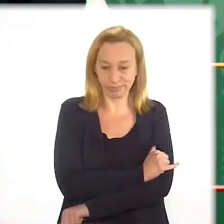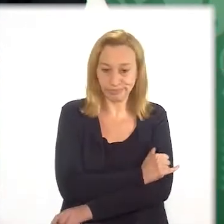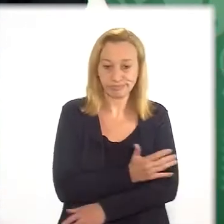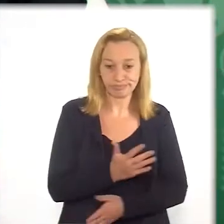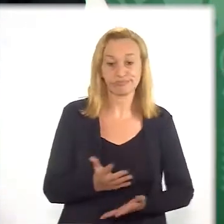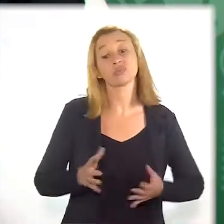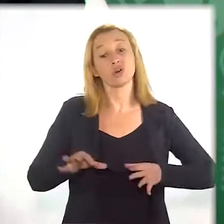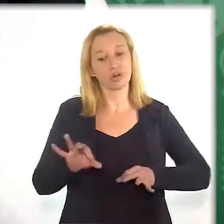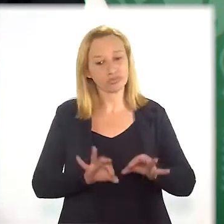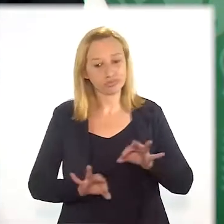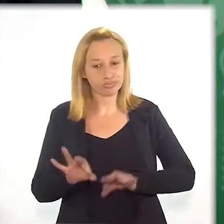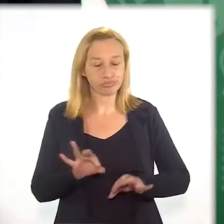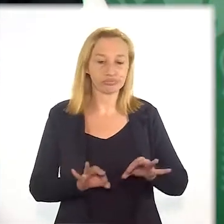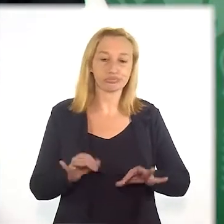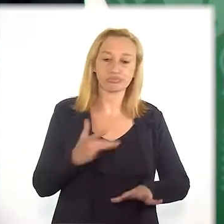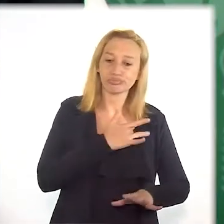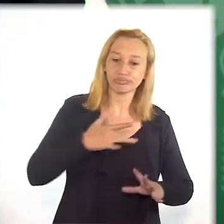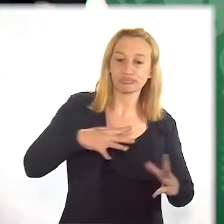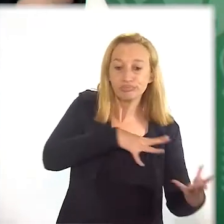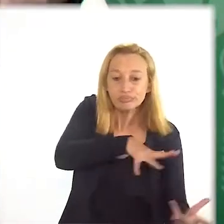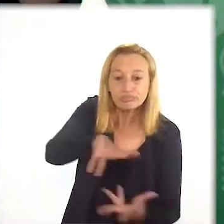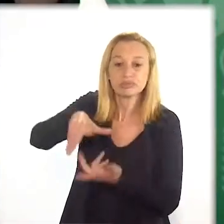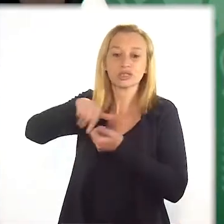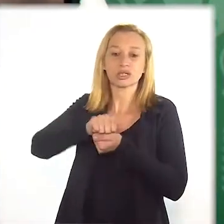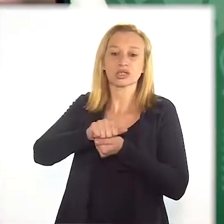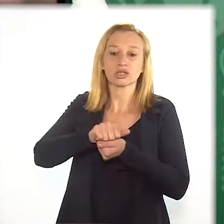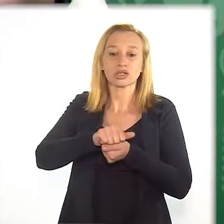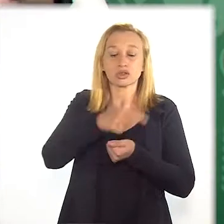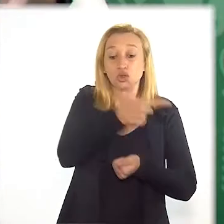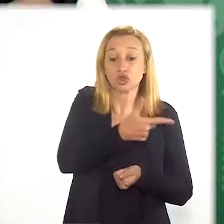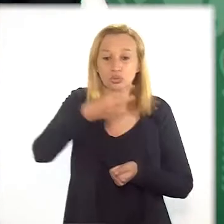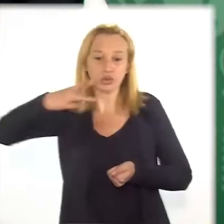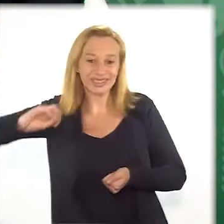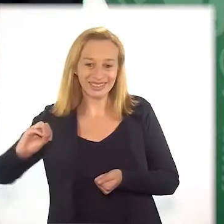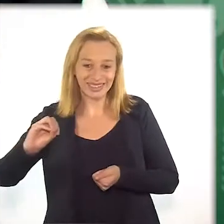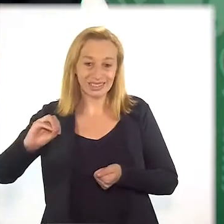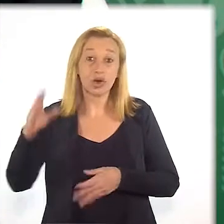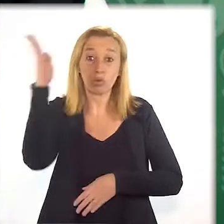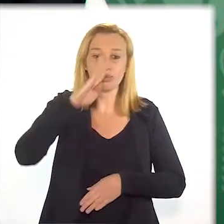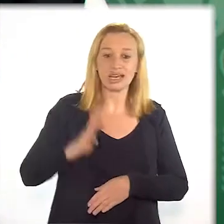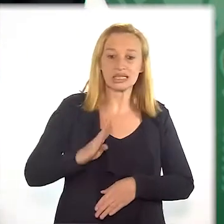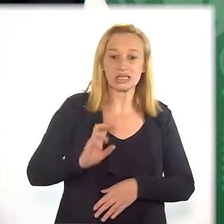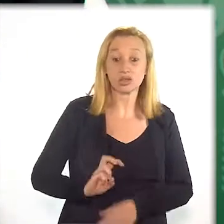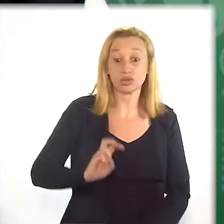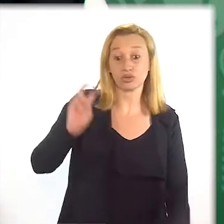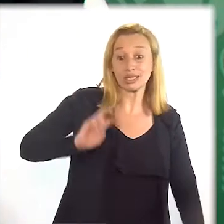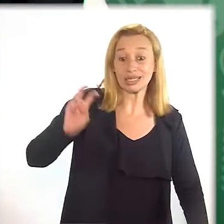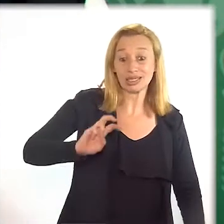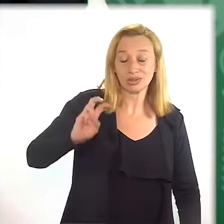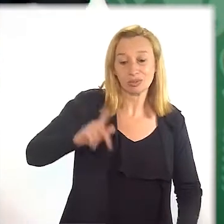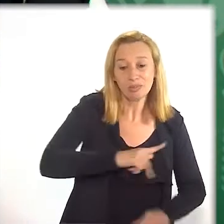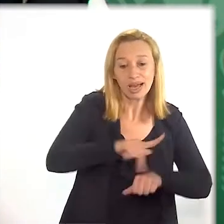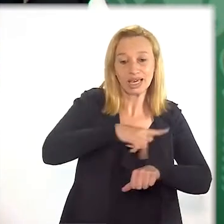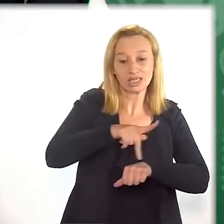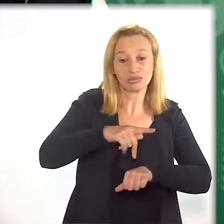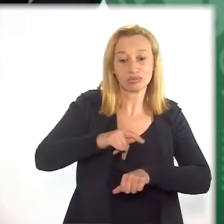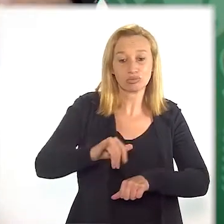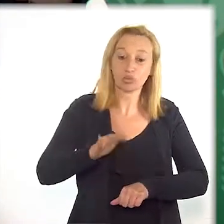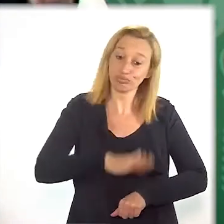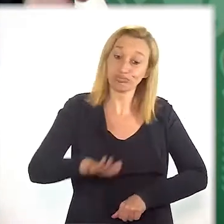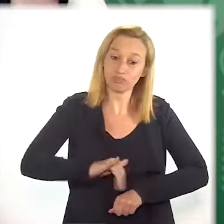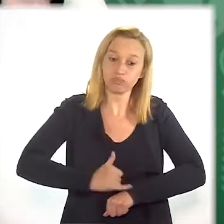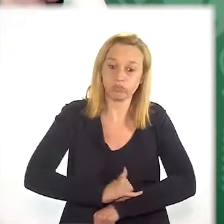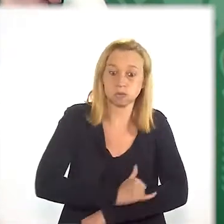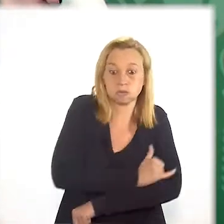Projeções da Organização Mundial da Saúde indicam que em 2030 o Brasil será o 5º país do mundo com crianças obesas. E